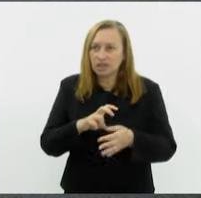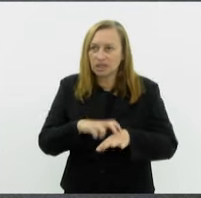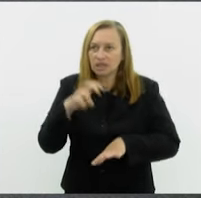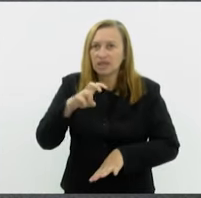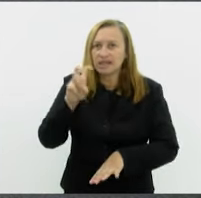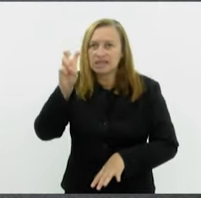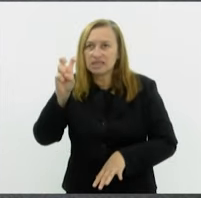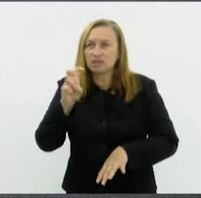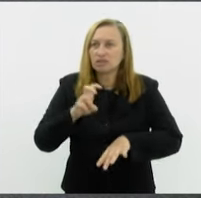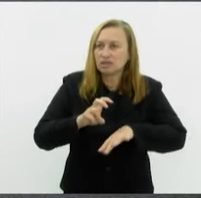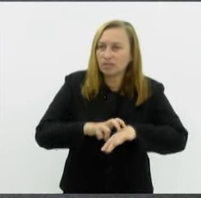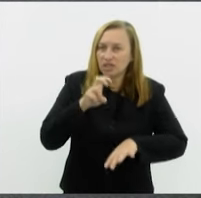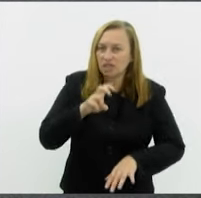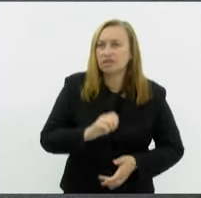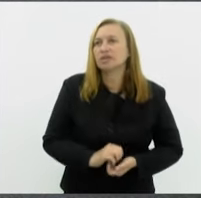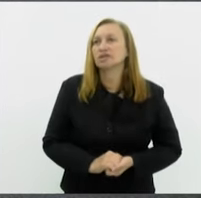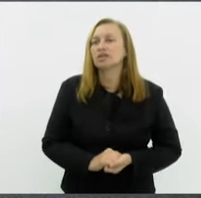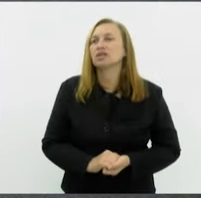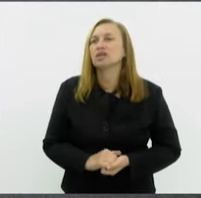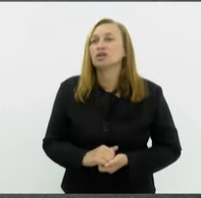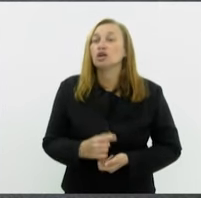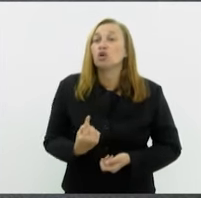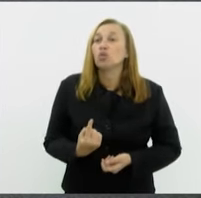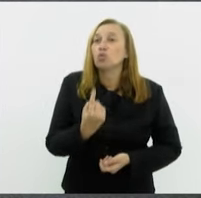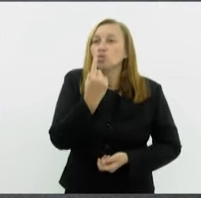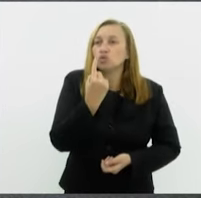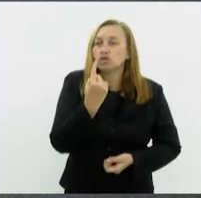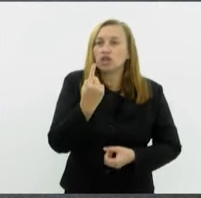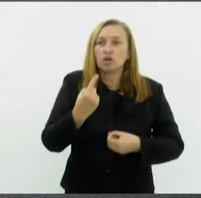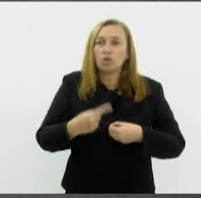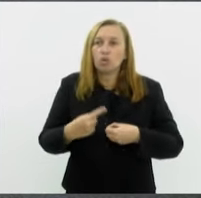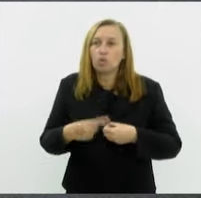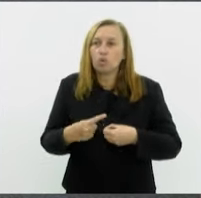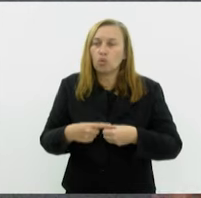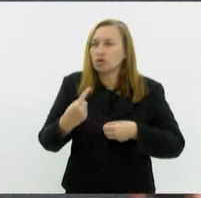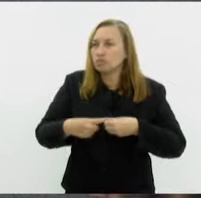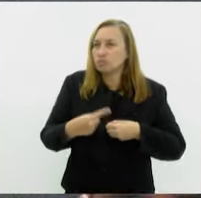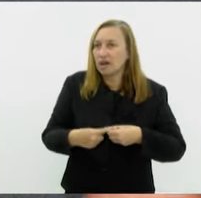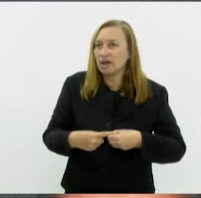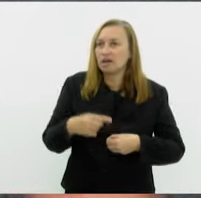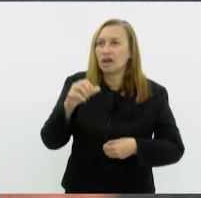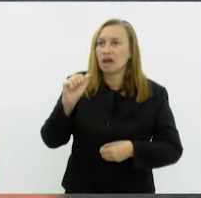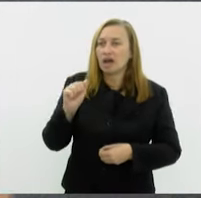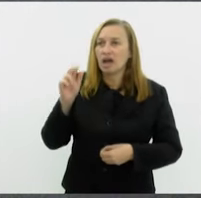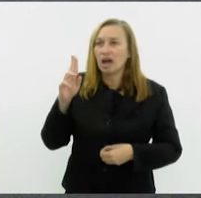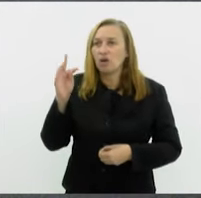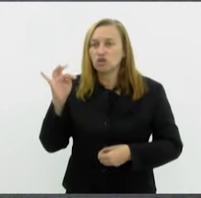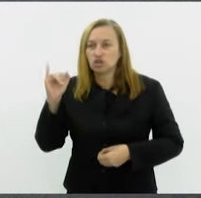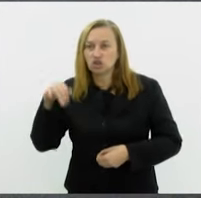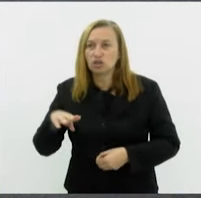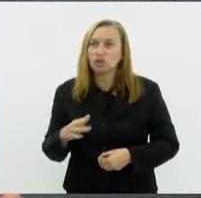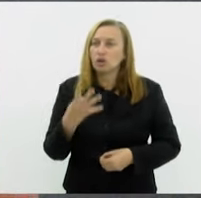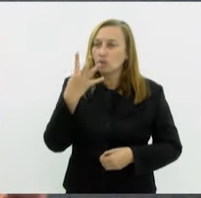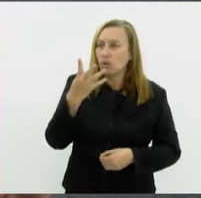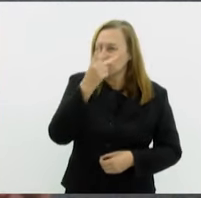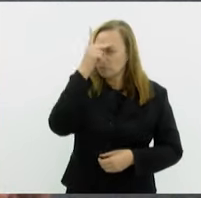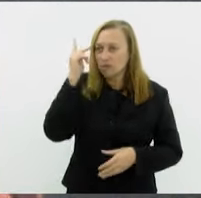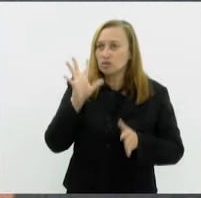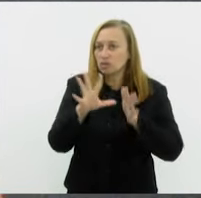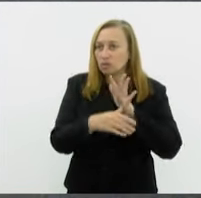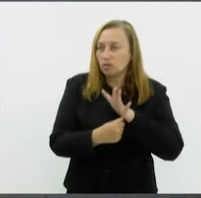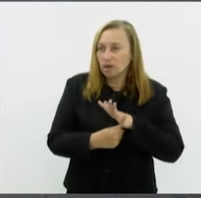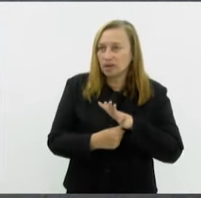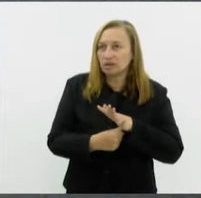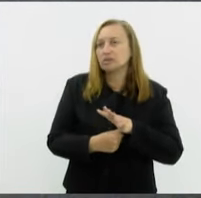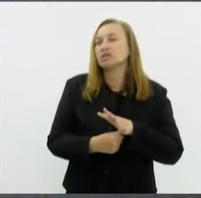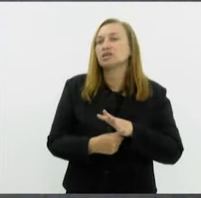manhã. Tem uma única rua no bairro de Auschwitz que 4 moradores foram assaltados. E, pelo menos, esse